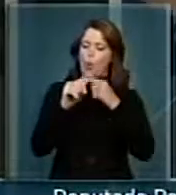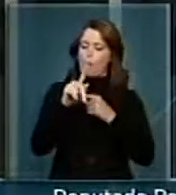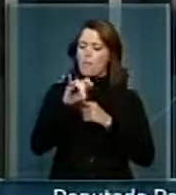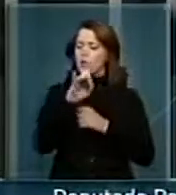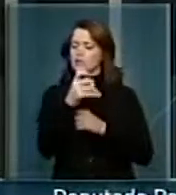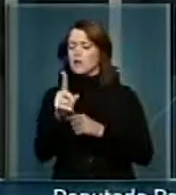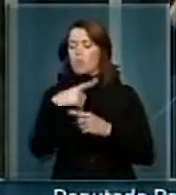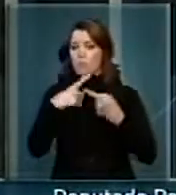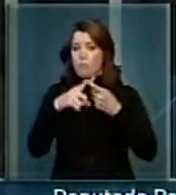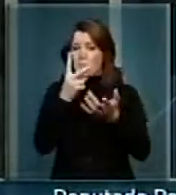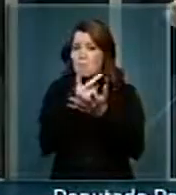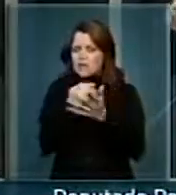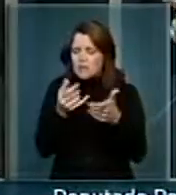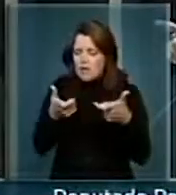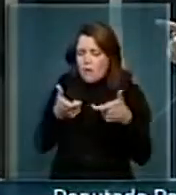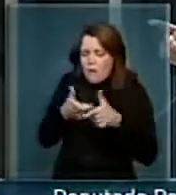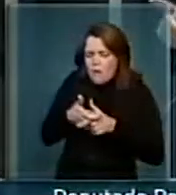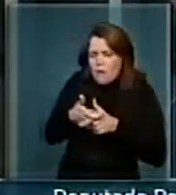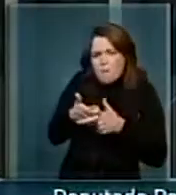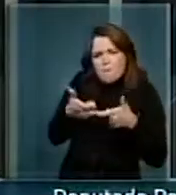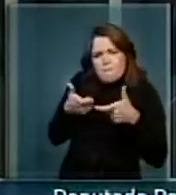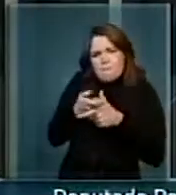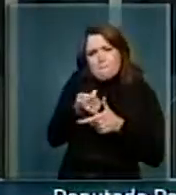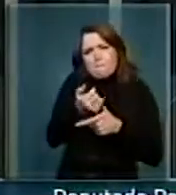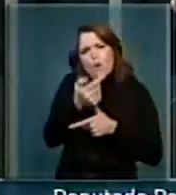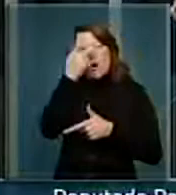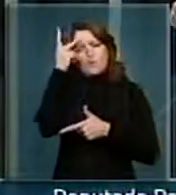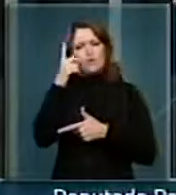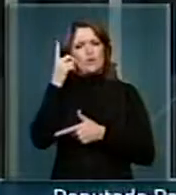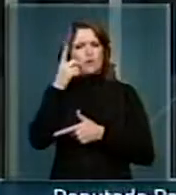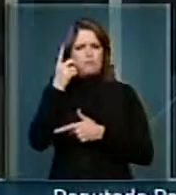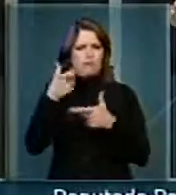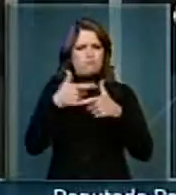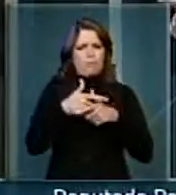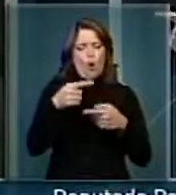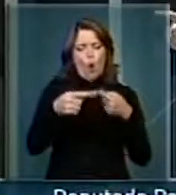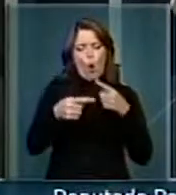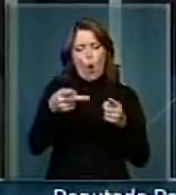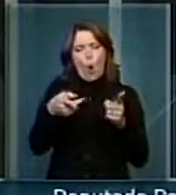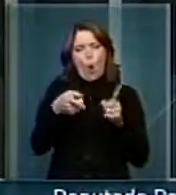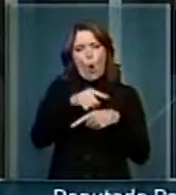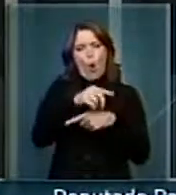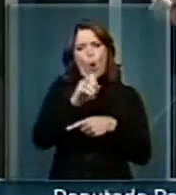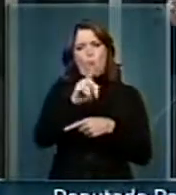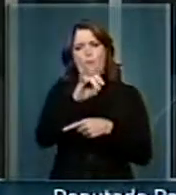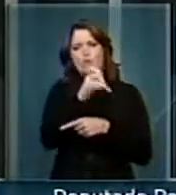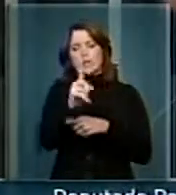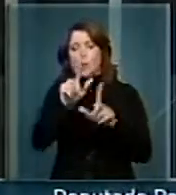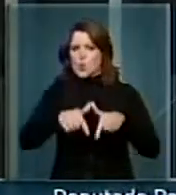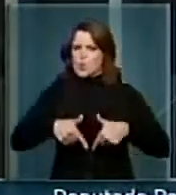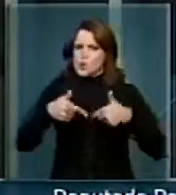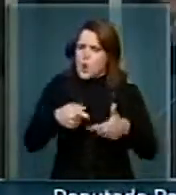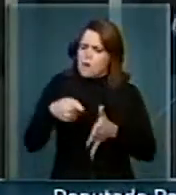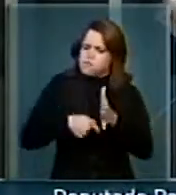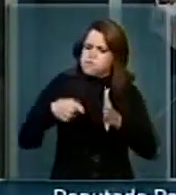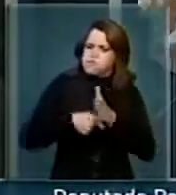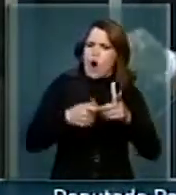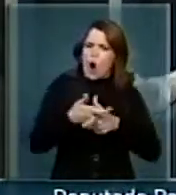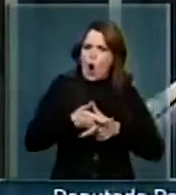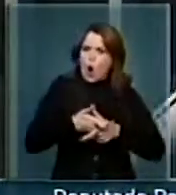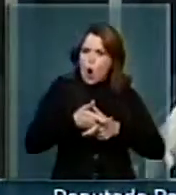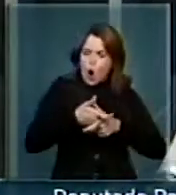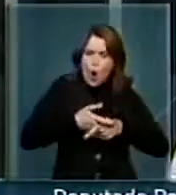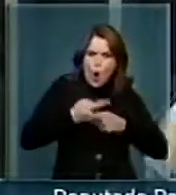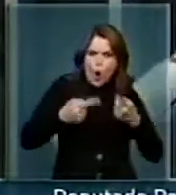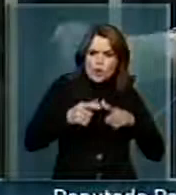por, embora sendo minoria, minoria que luta duramente contra a maioria avassaladora